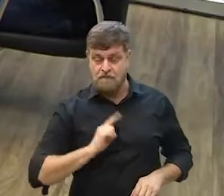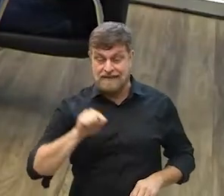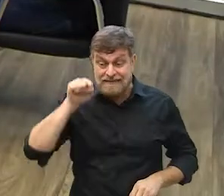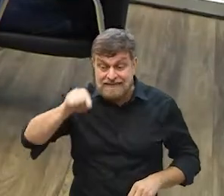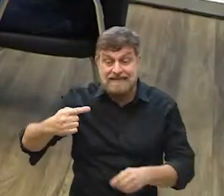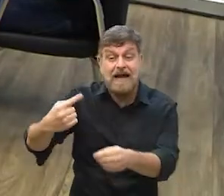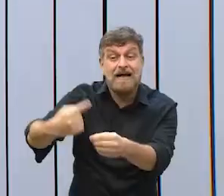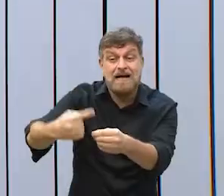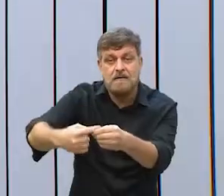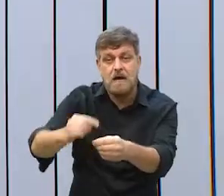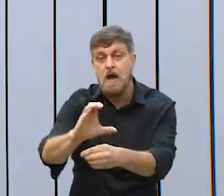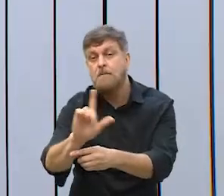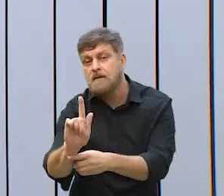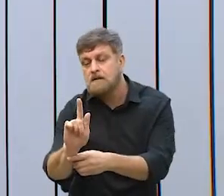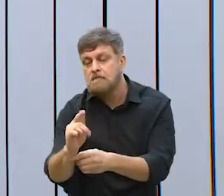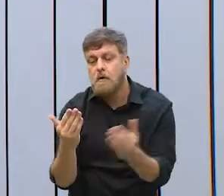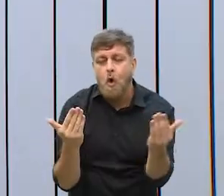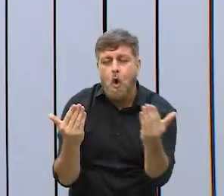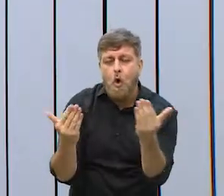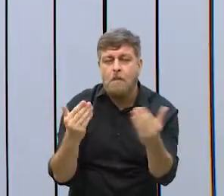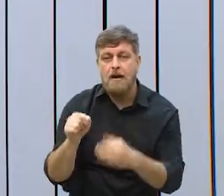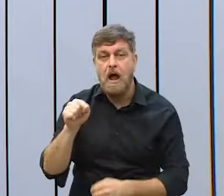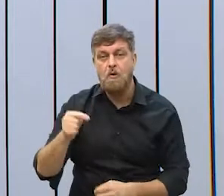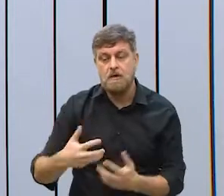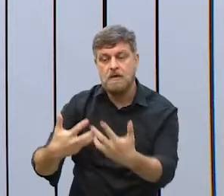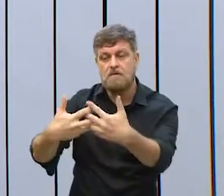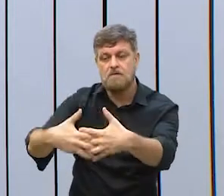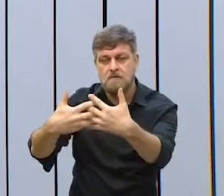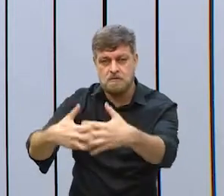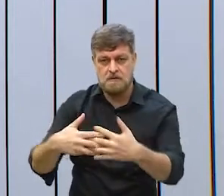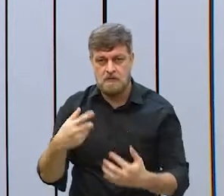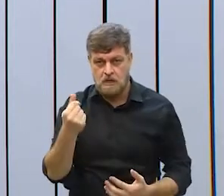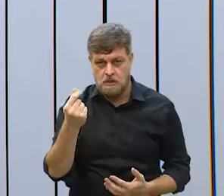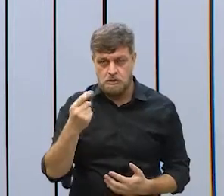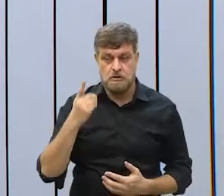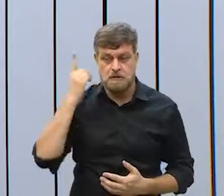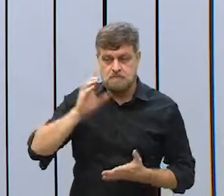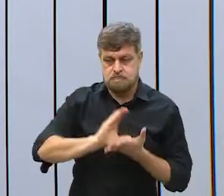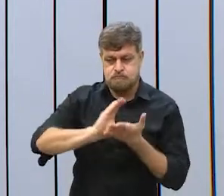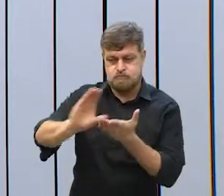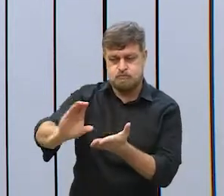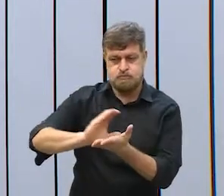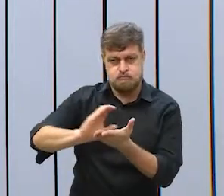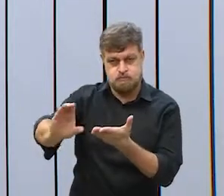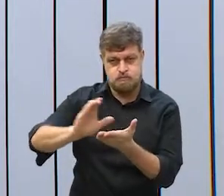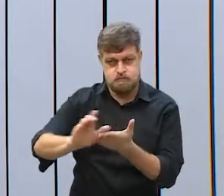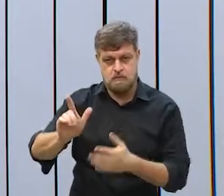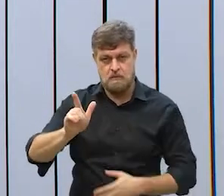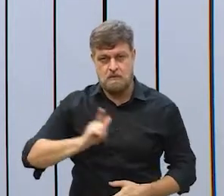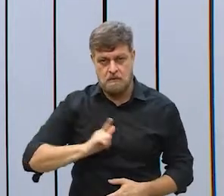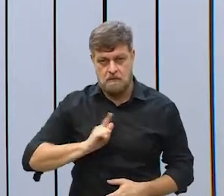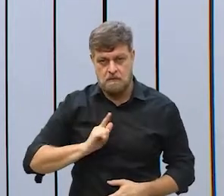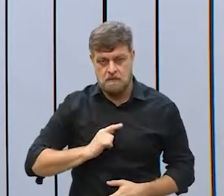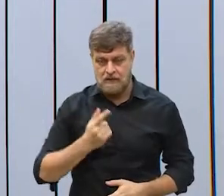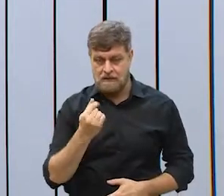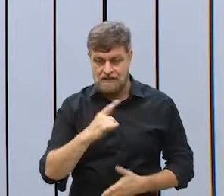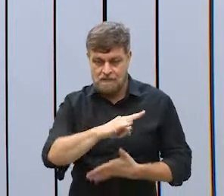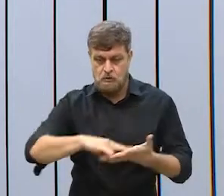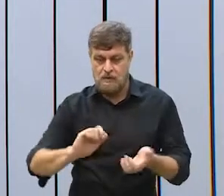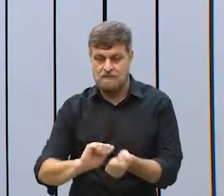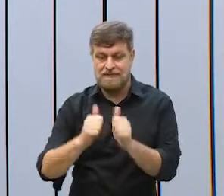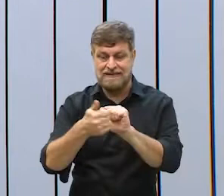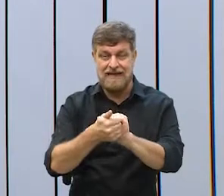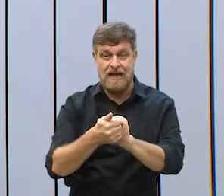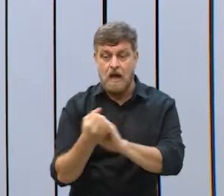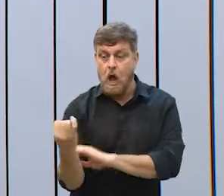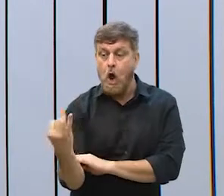uma cidade, hoje o que move uma cidade são verbas parlamentares e são, né, os TACs. Quanto de